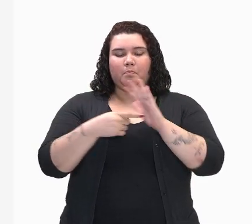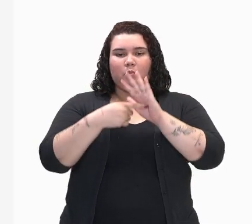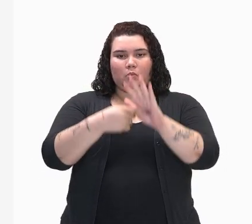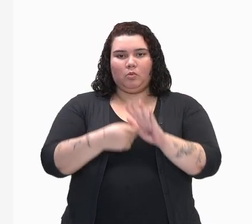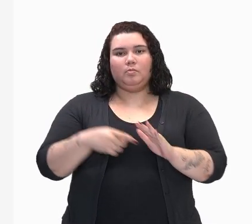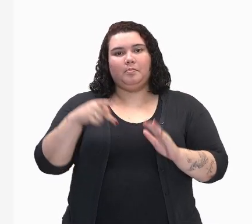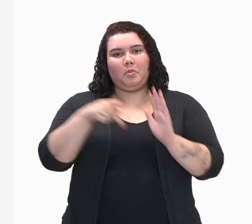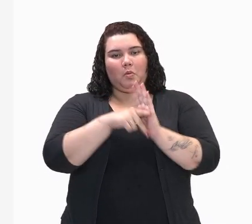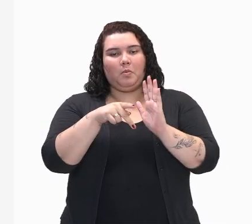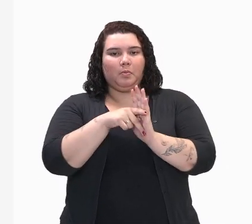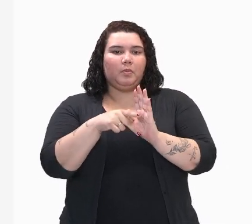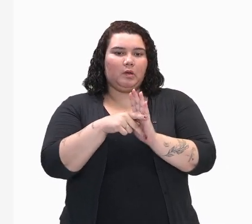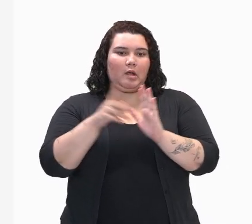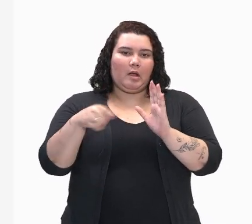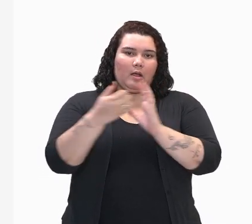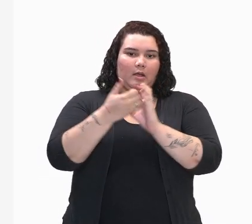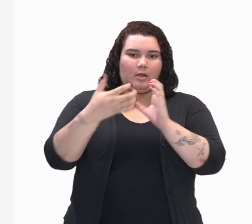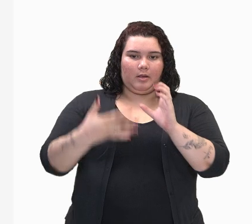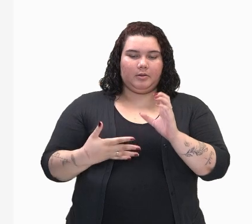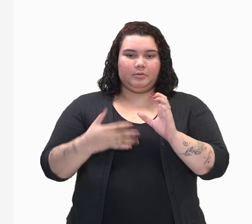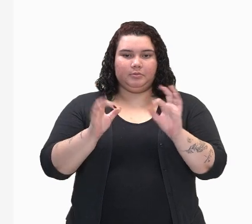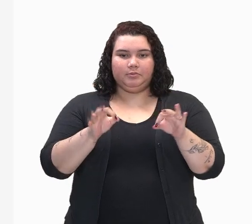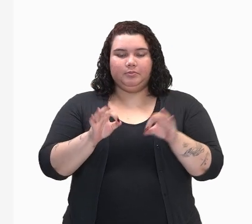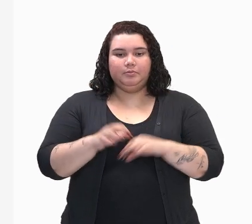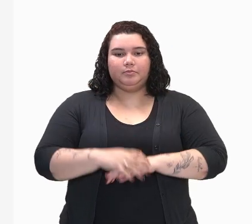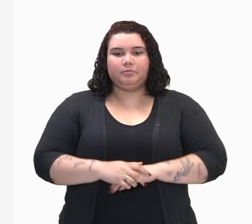que é exatamente a deformação.